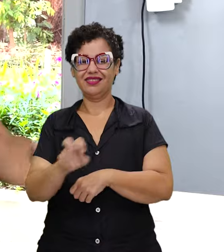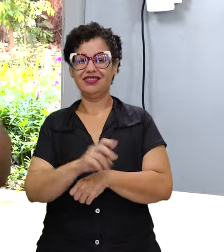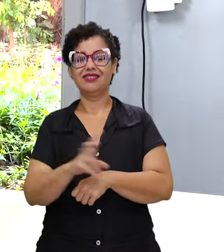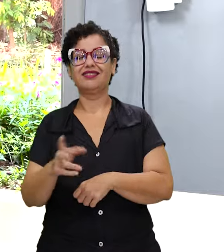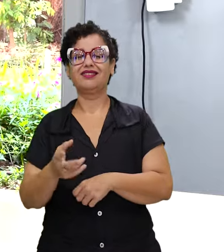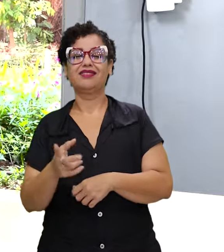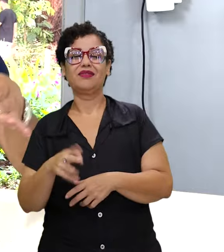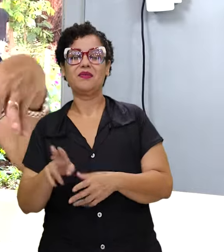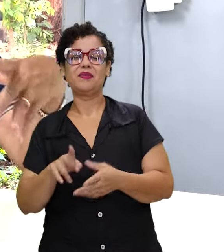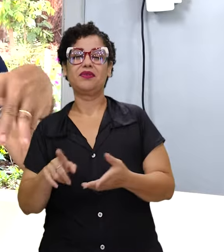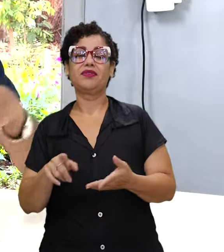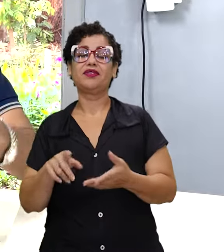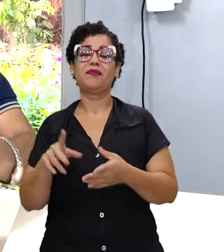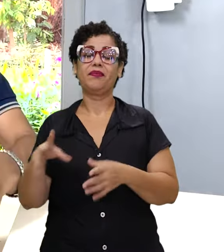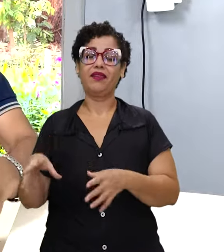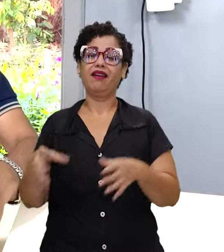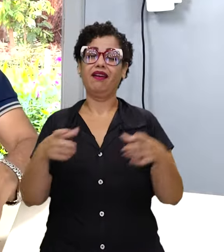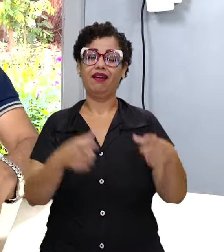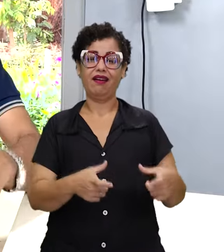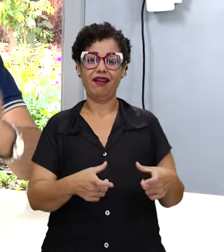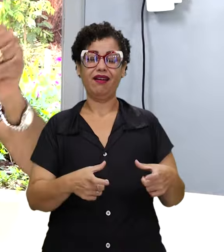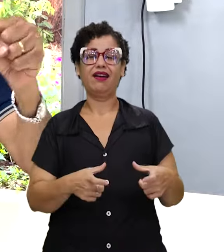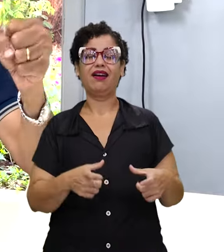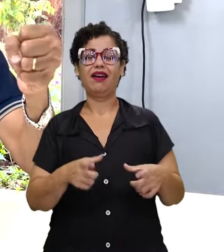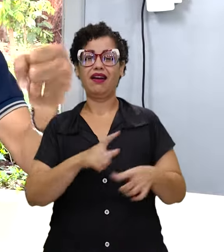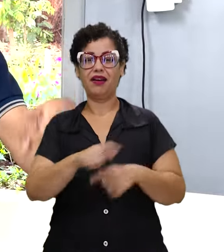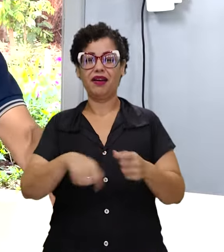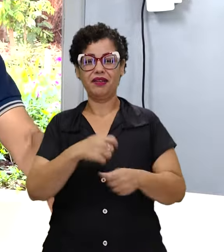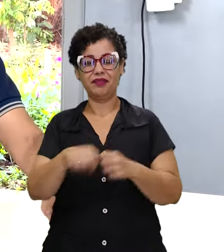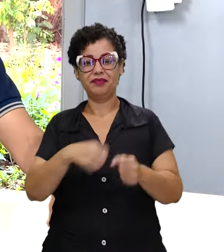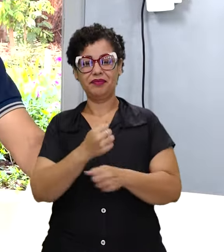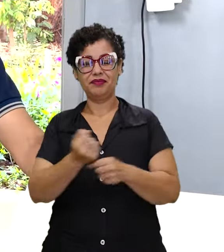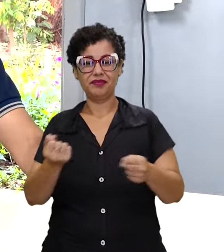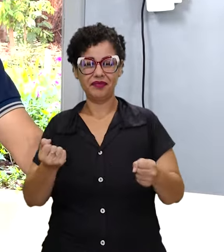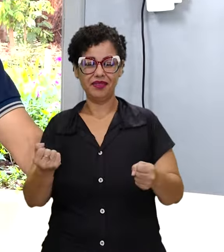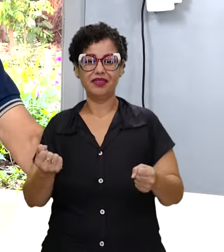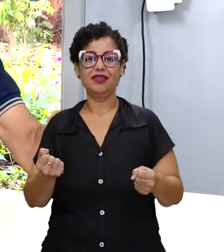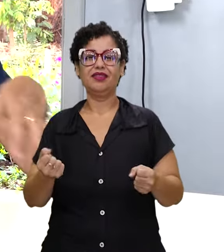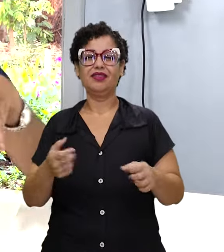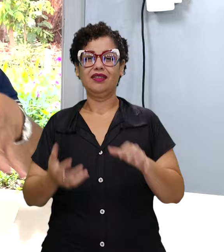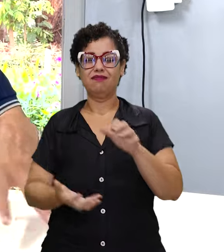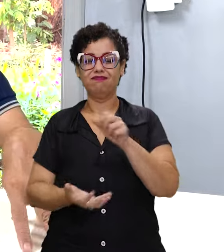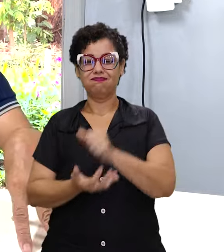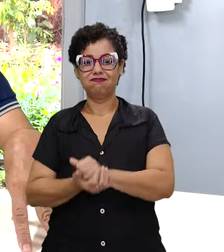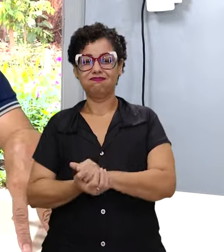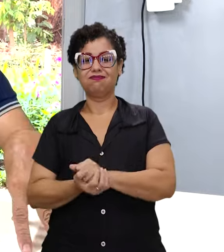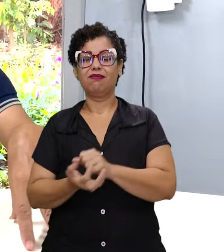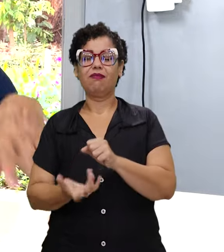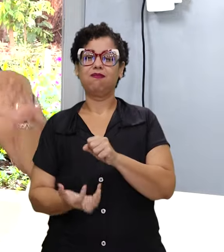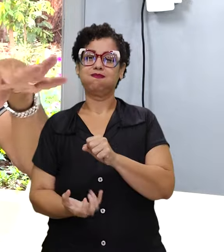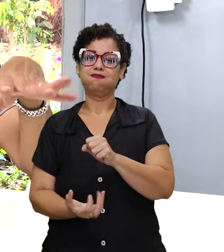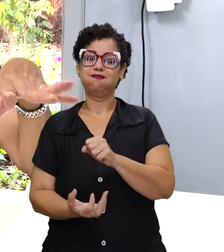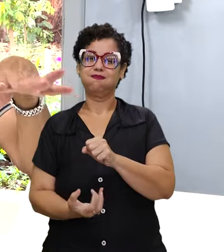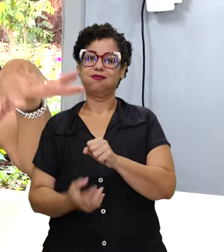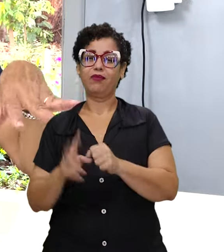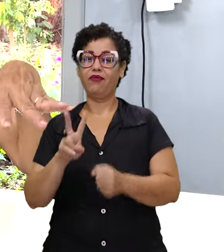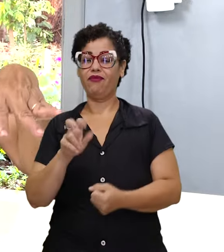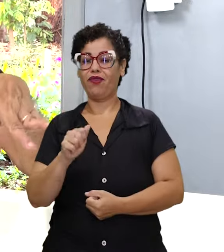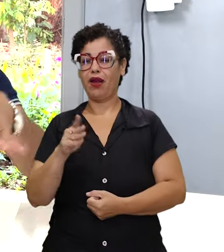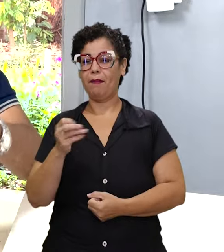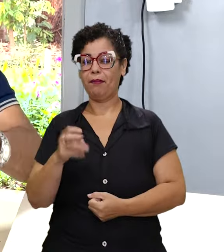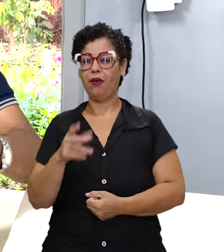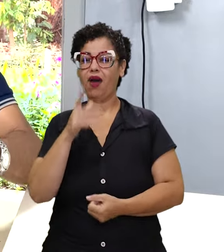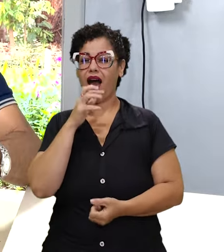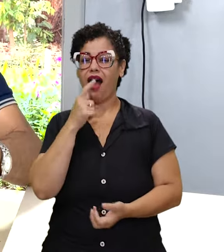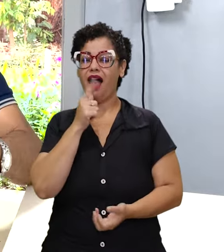medicina popular. Levo, faço o pacote, amarro pressionado e levo para o vapor. Um sistema de